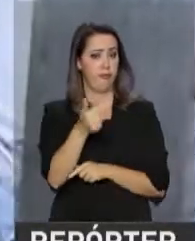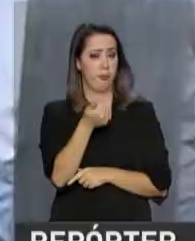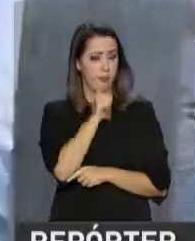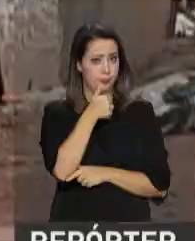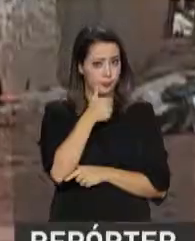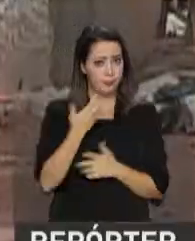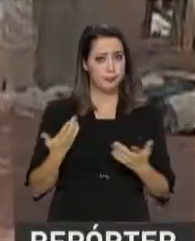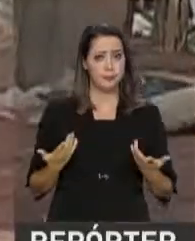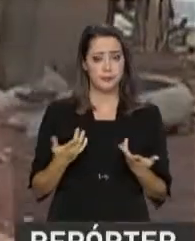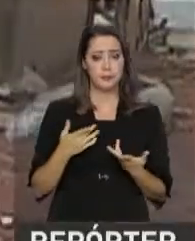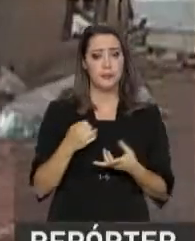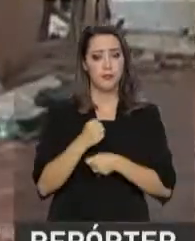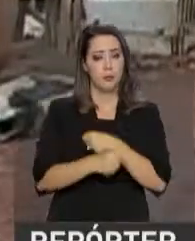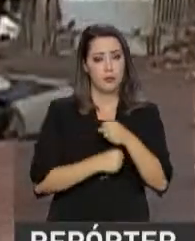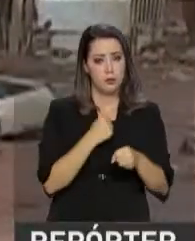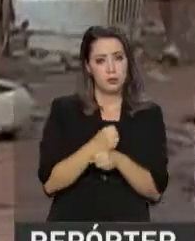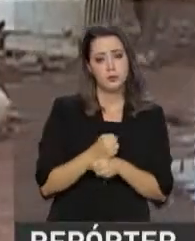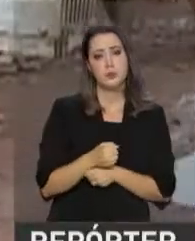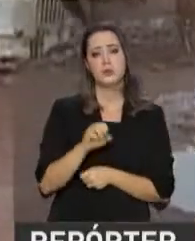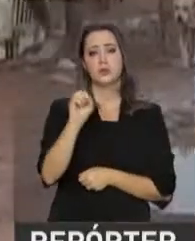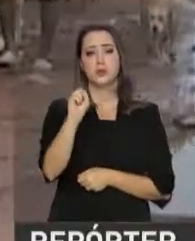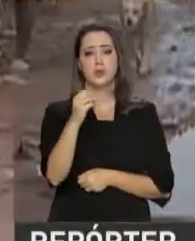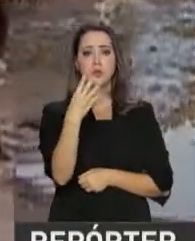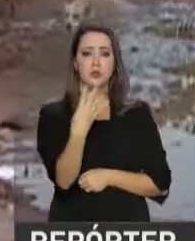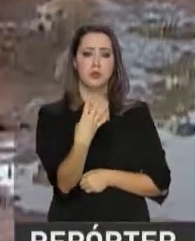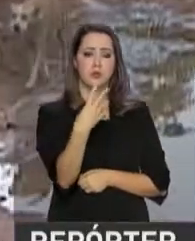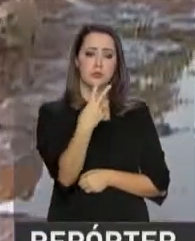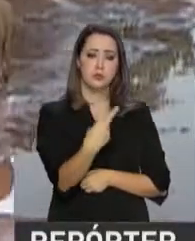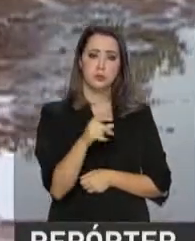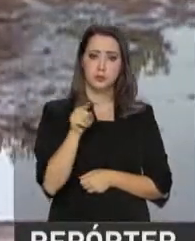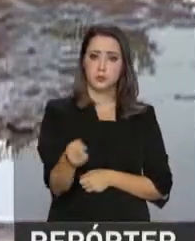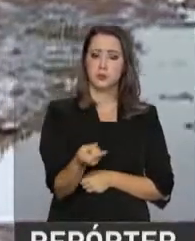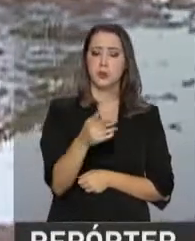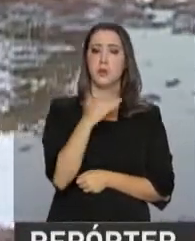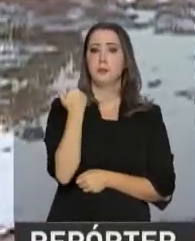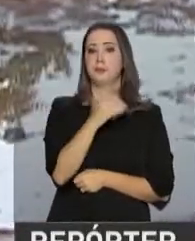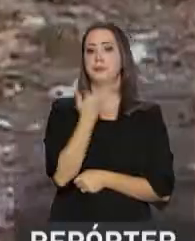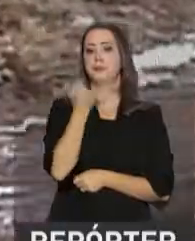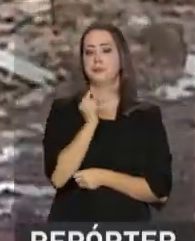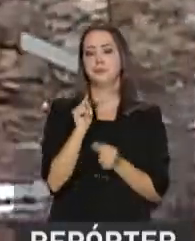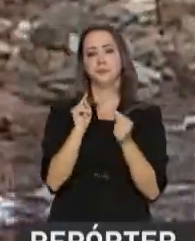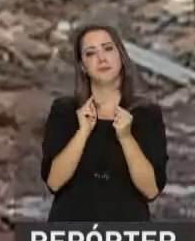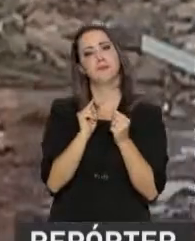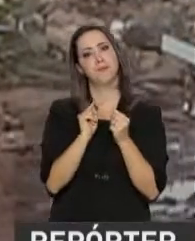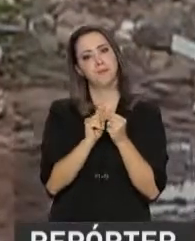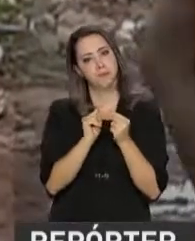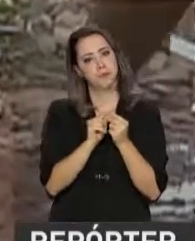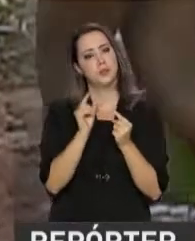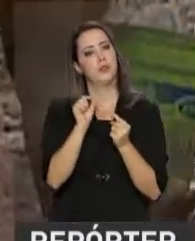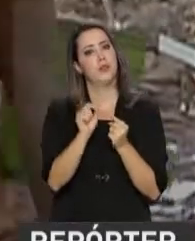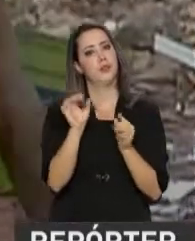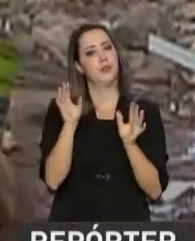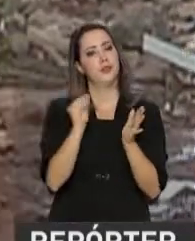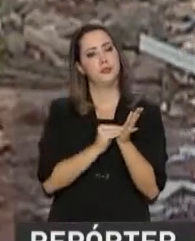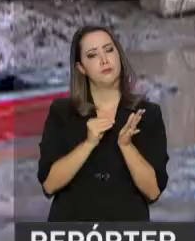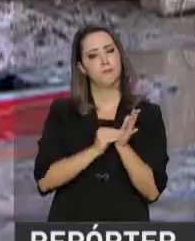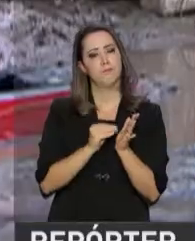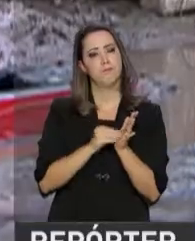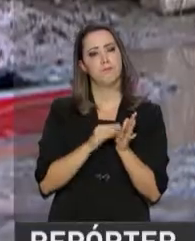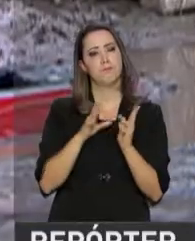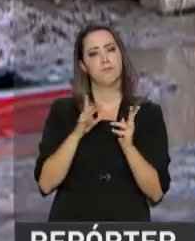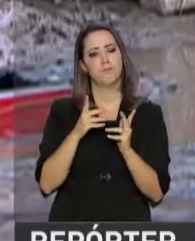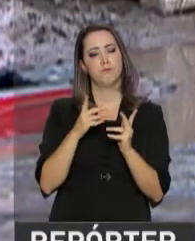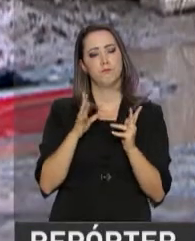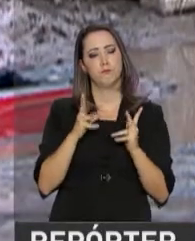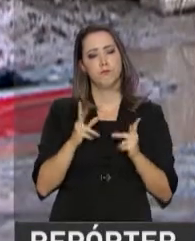beber a cada ano 842 mil mortes são relacionadas à falta de saneamento e higiene e ao